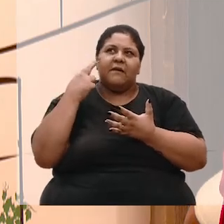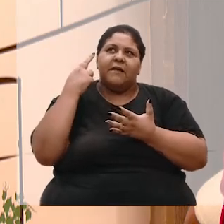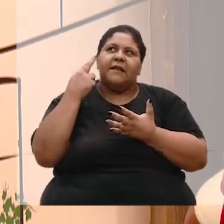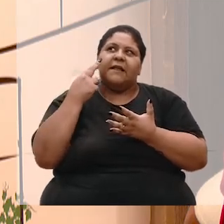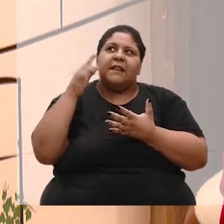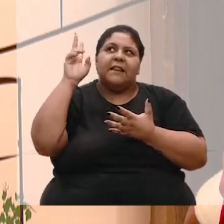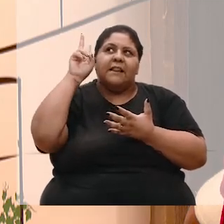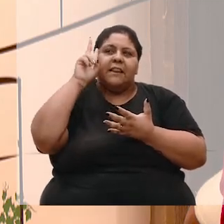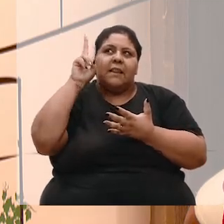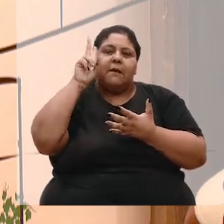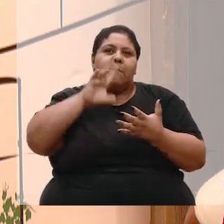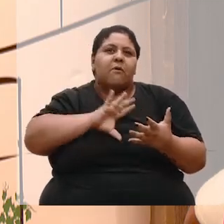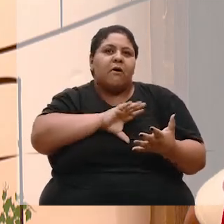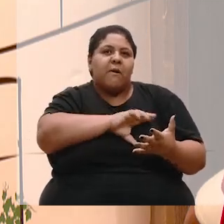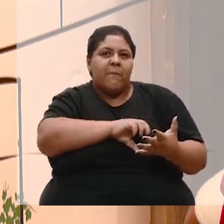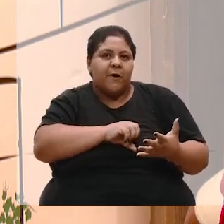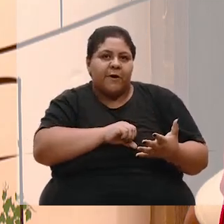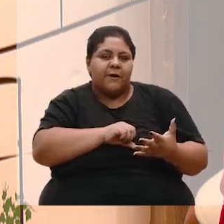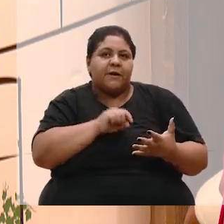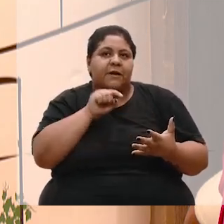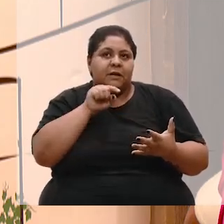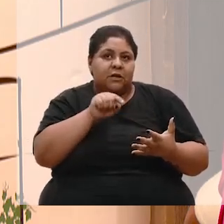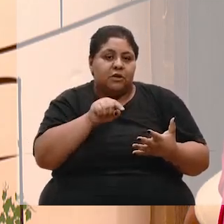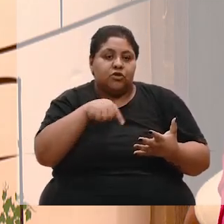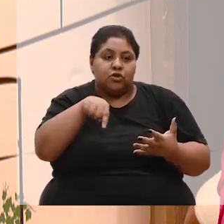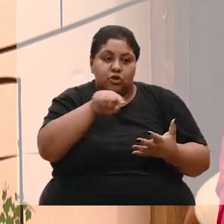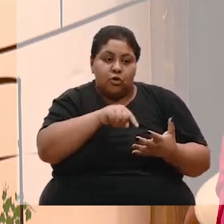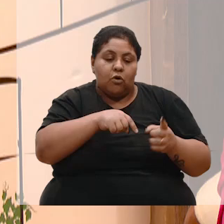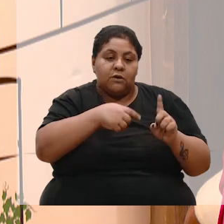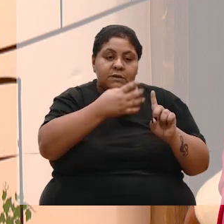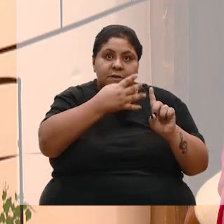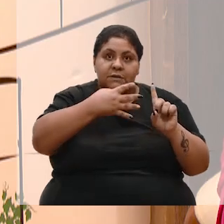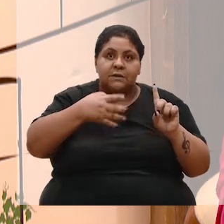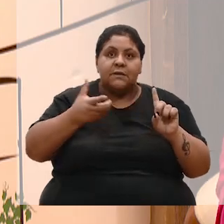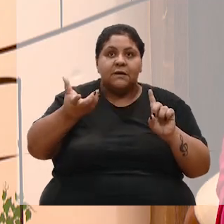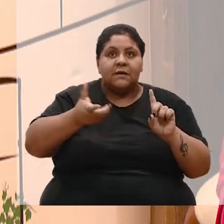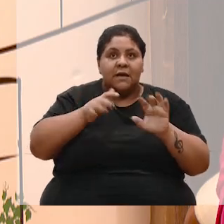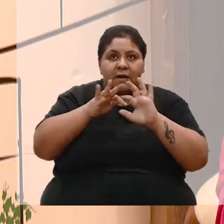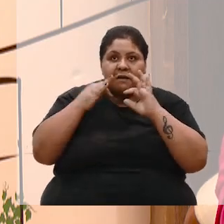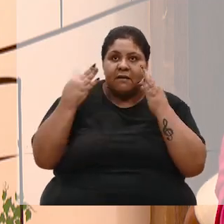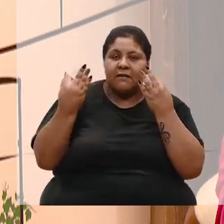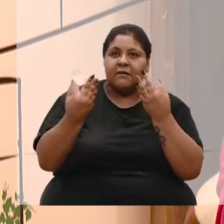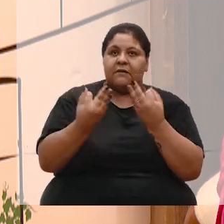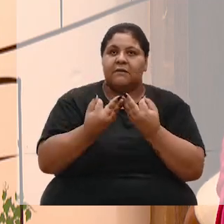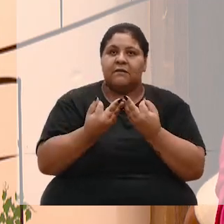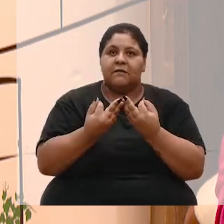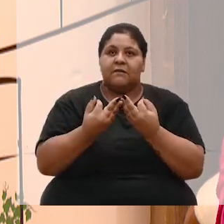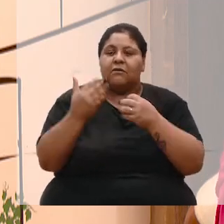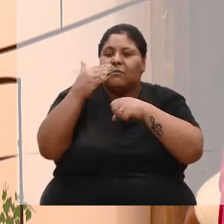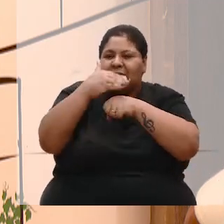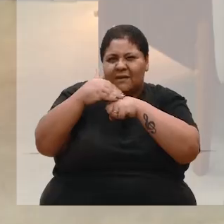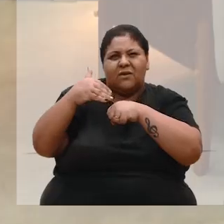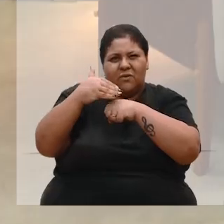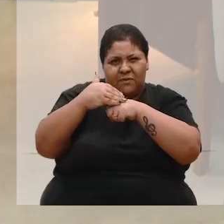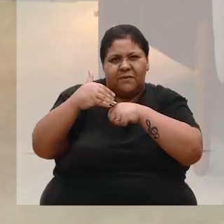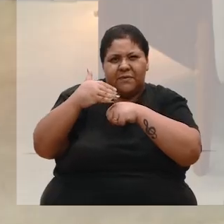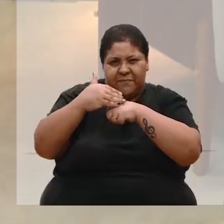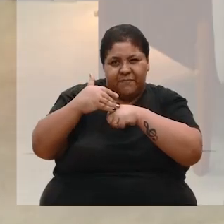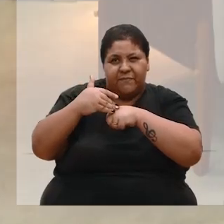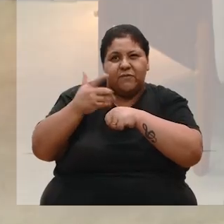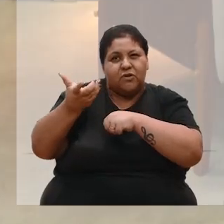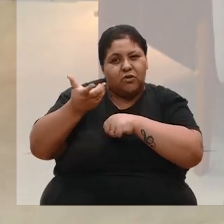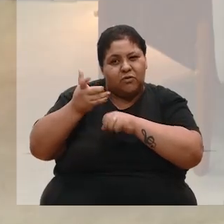amor. E é isso que nós, LGBTs, queremos da nossa família. Um aspecto de ternura. Né? Isso. E é isso que